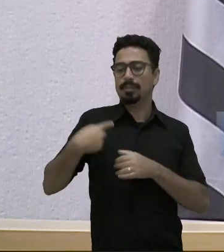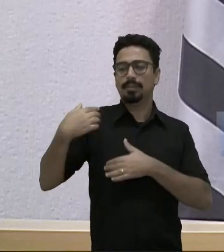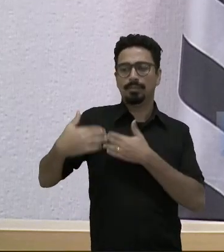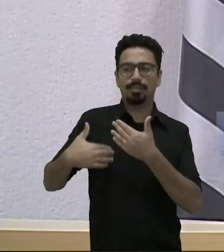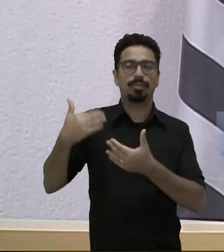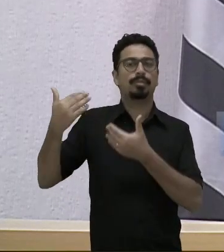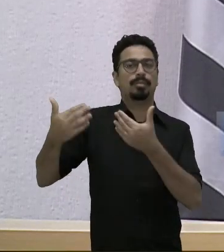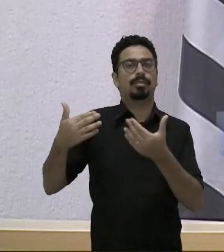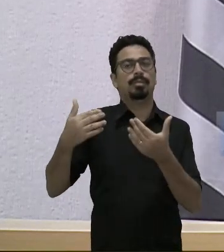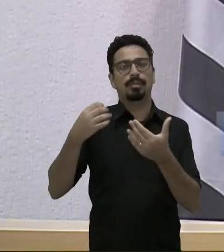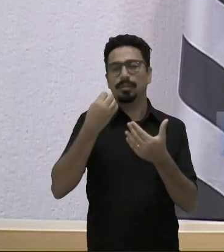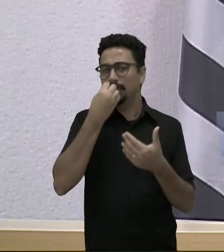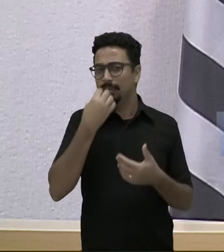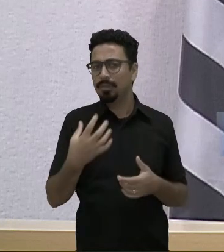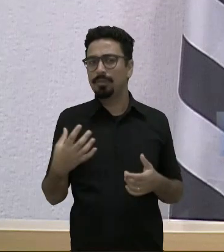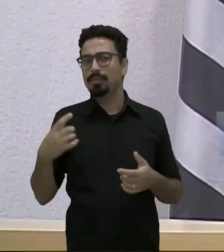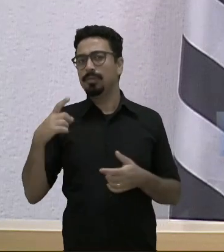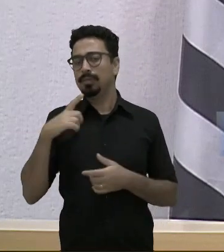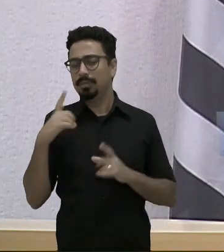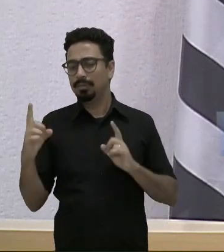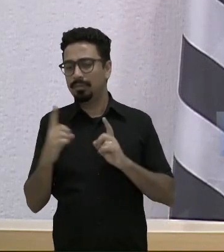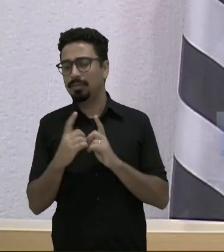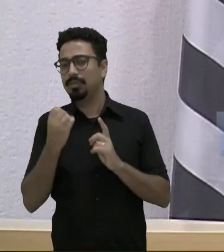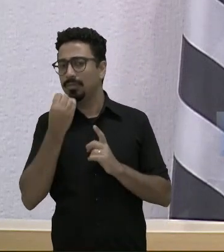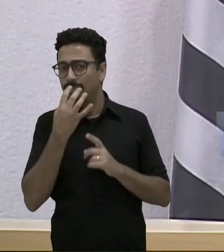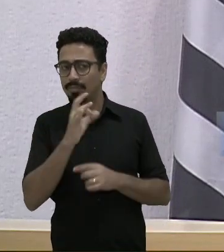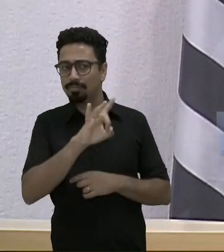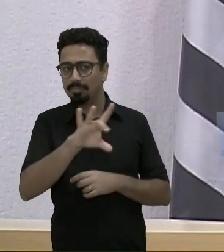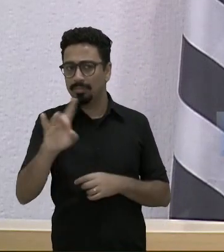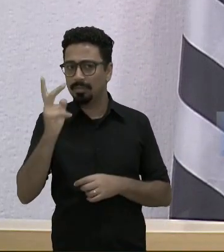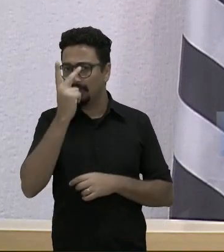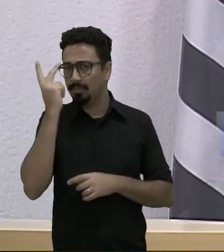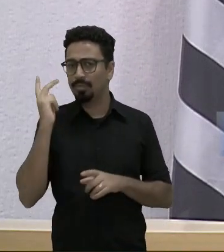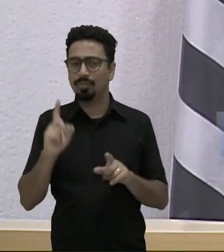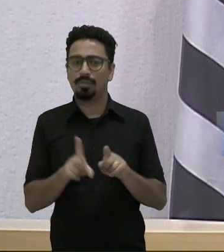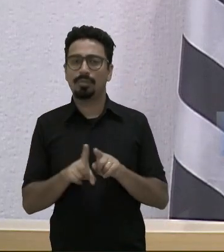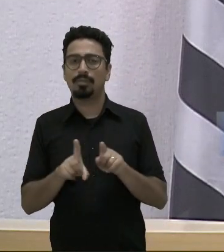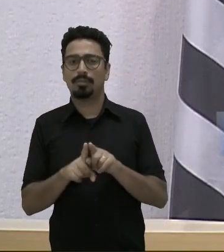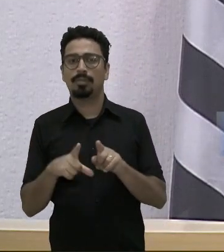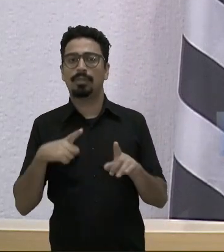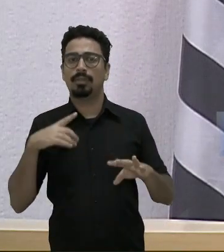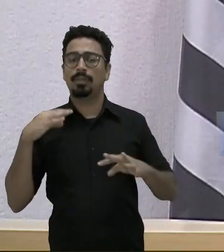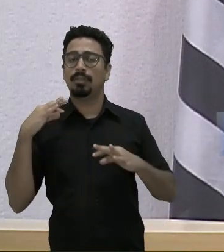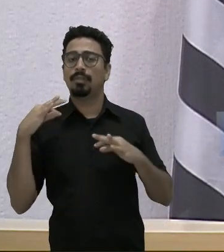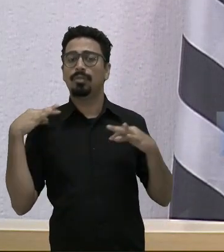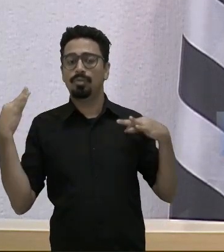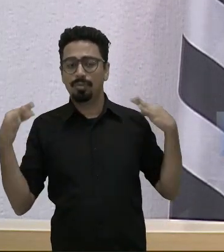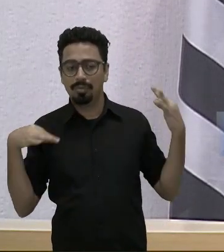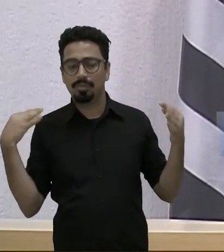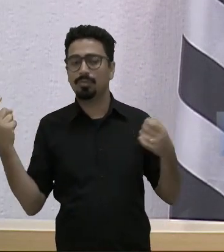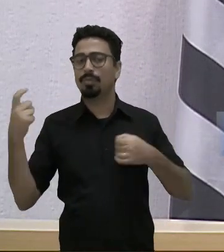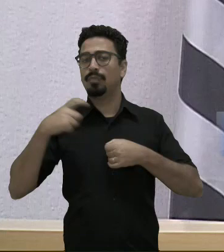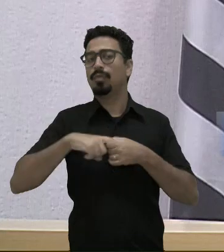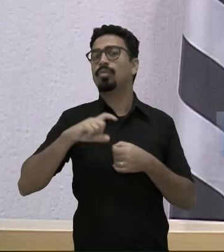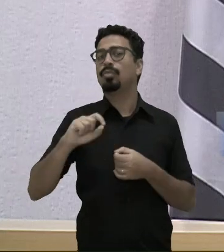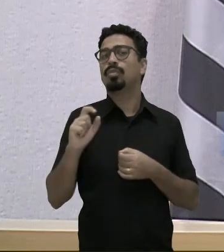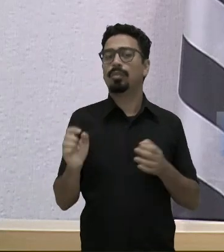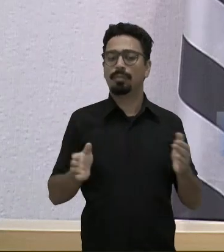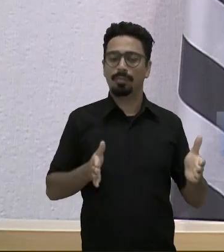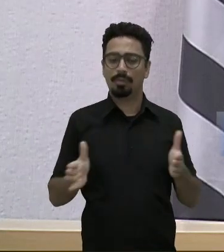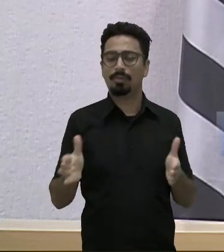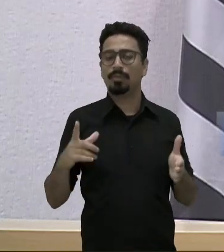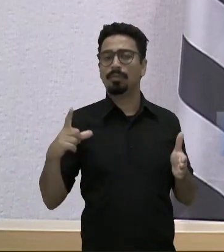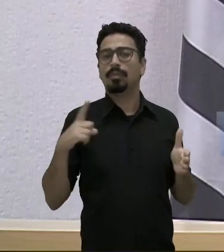bem-sucedida através de um bom atendimento de cada um de vocês. O turismo volta a partir do momento que o turista for